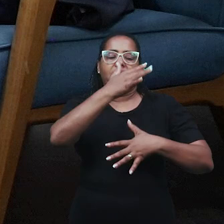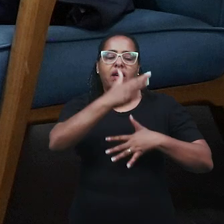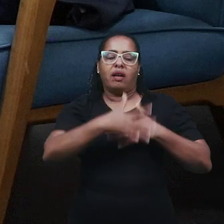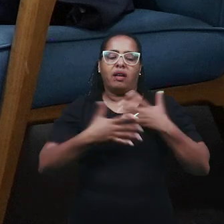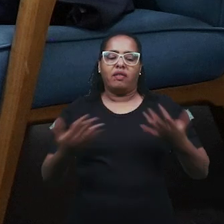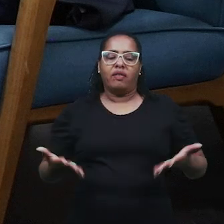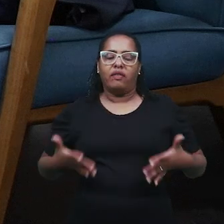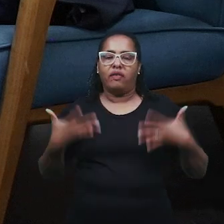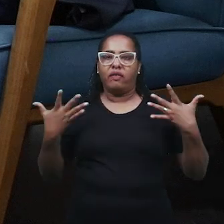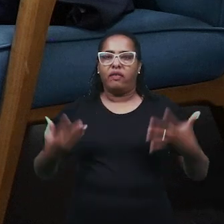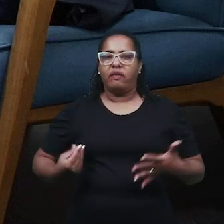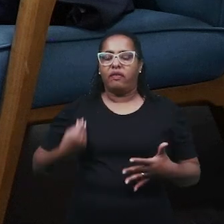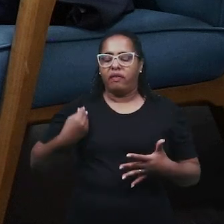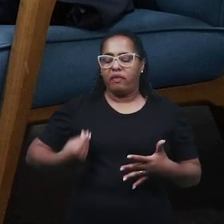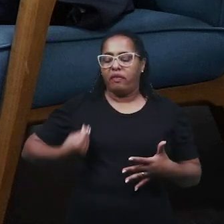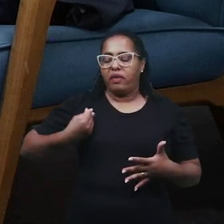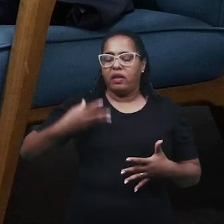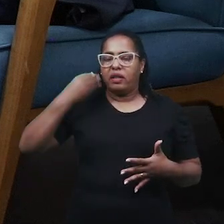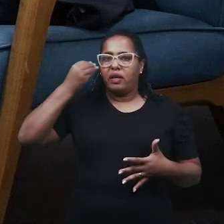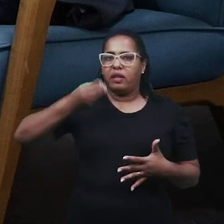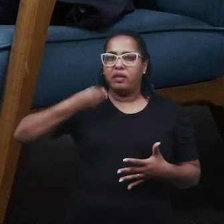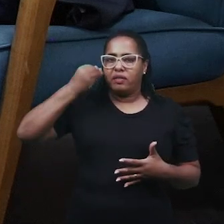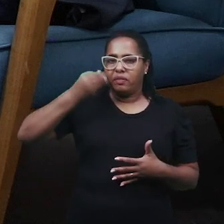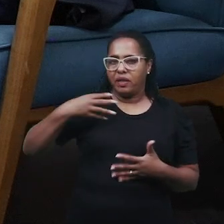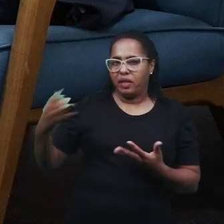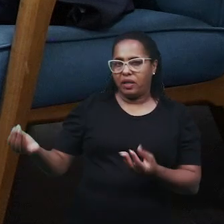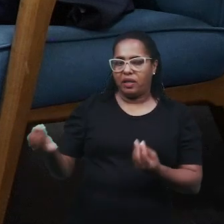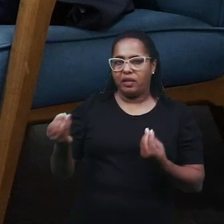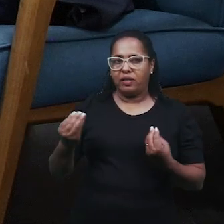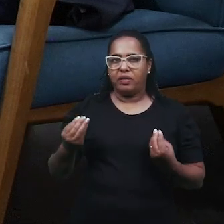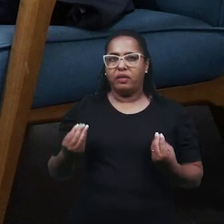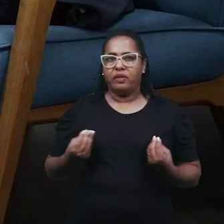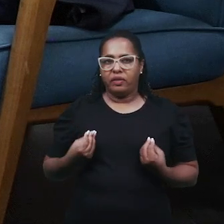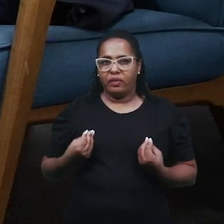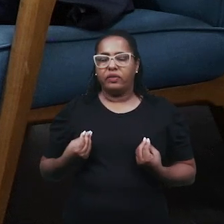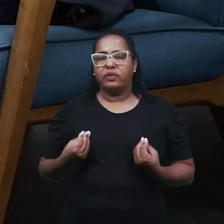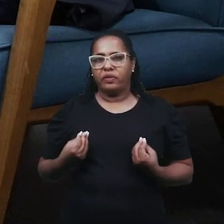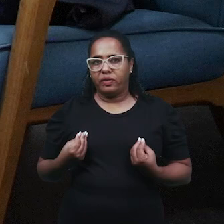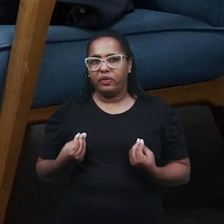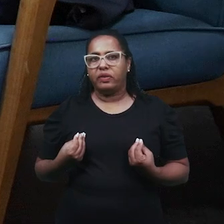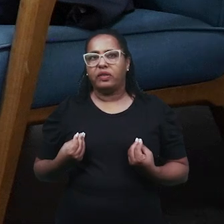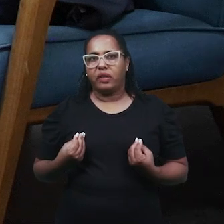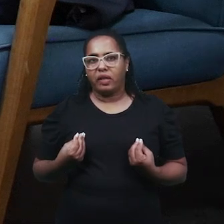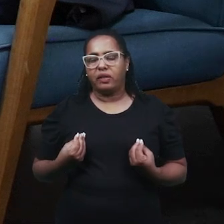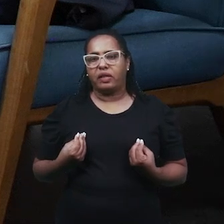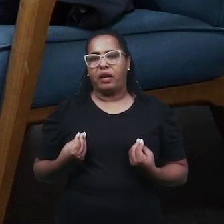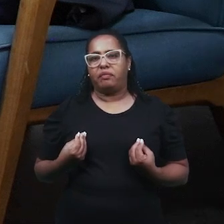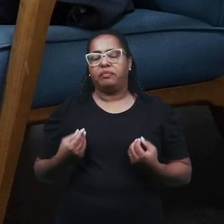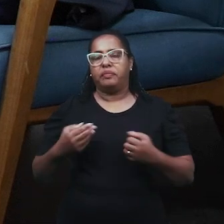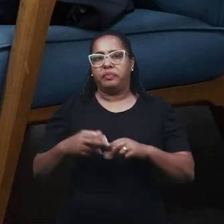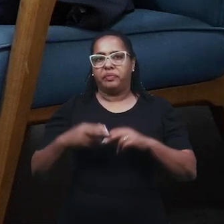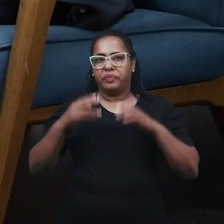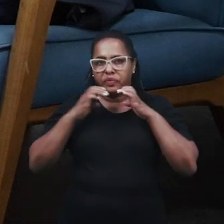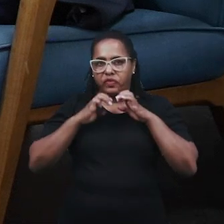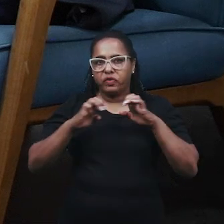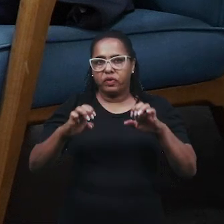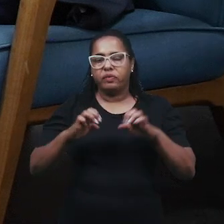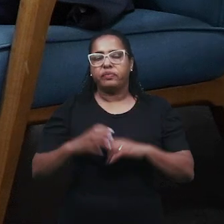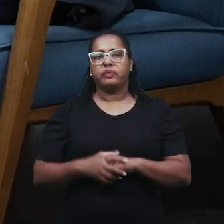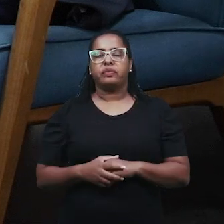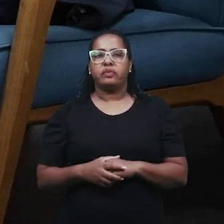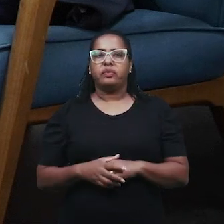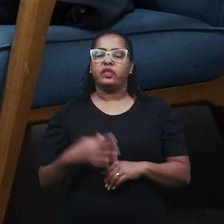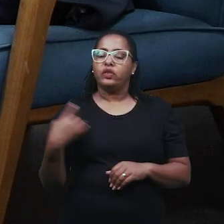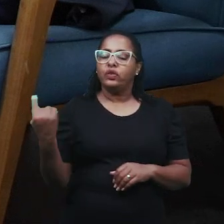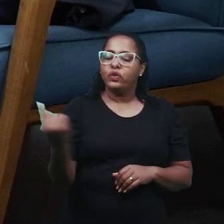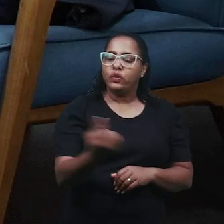das experiências dos pais, que muitos literalmente colocaram as suas vidas por amor do evangelho. E